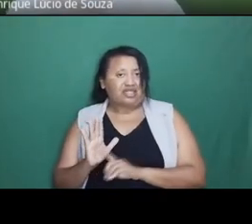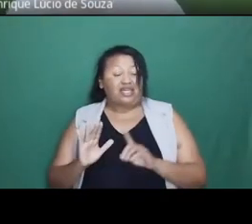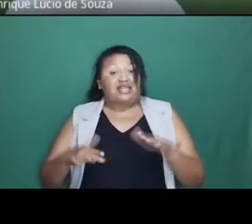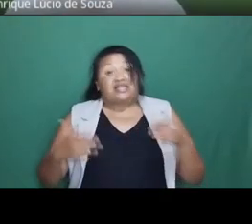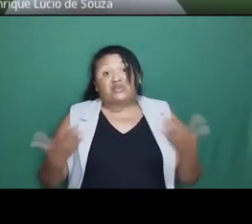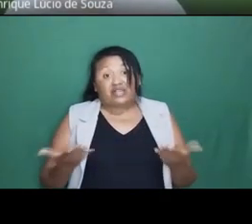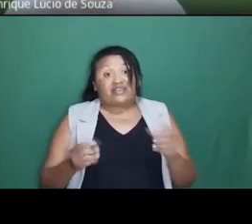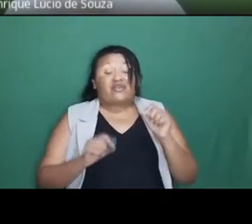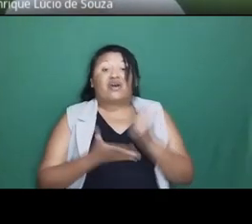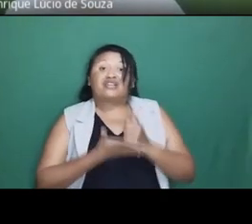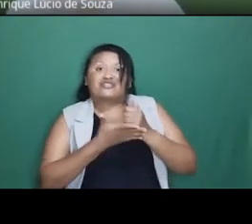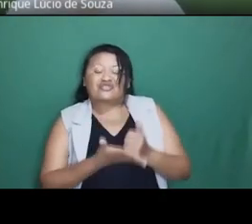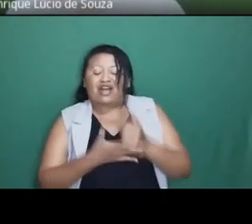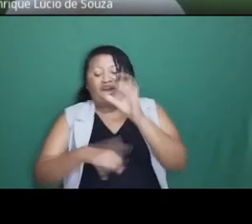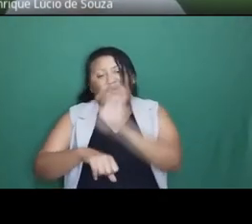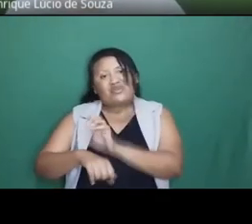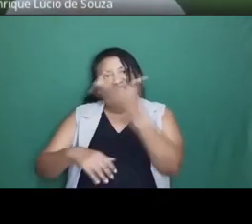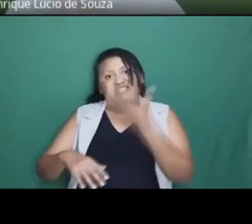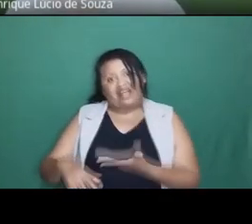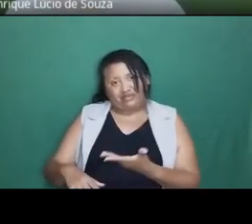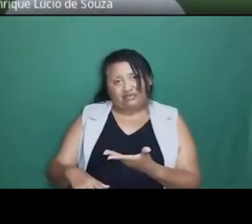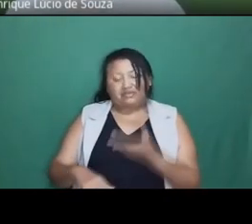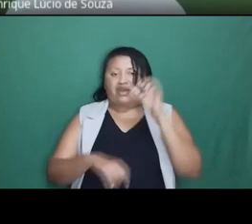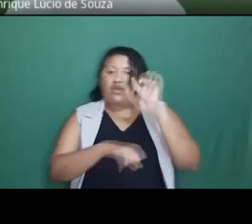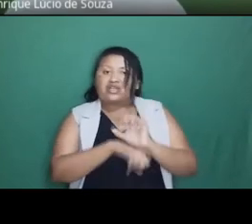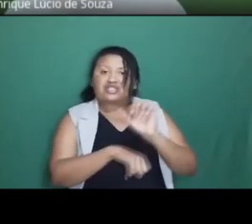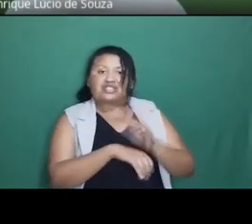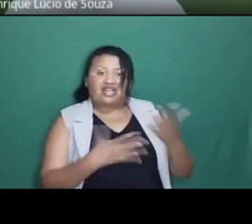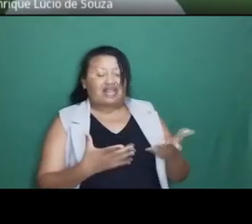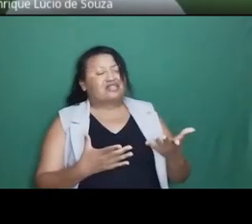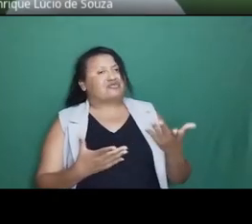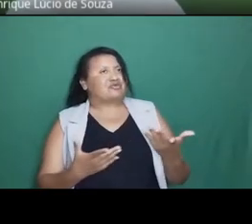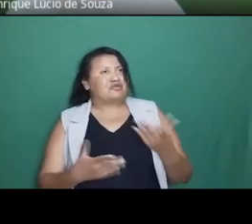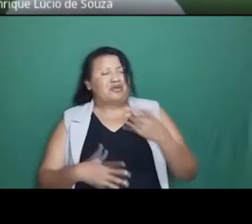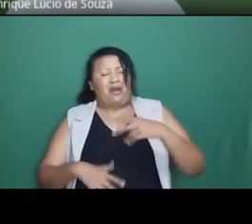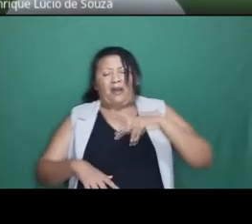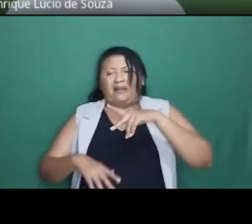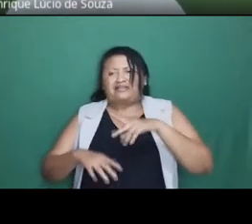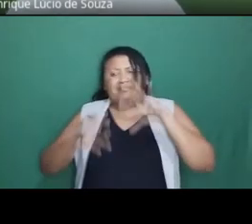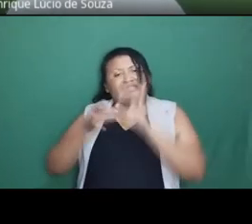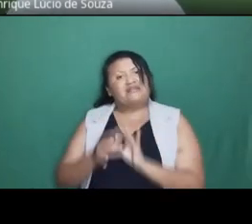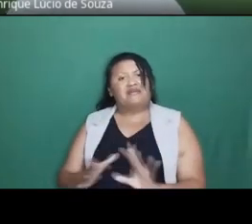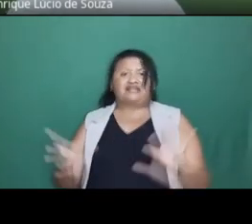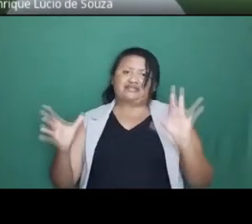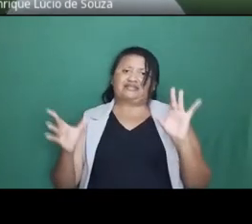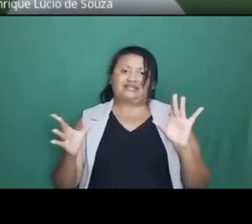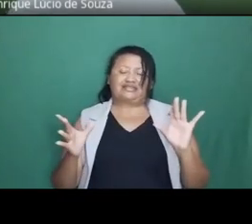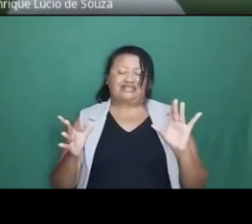vão servir a um estado que um estado mais Republicano no estado